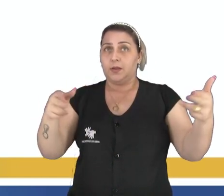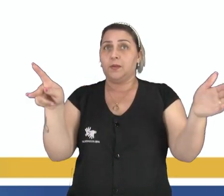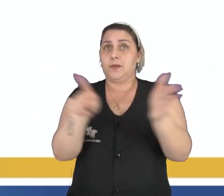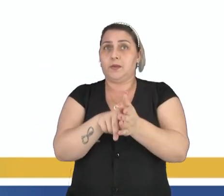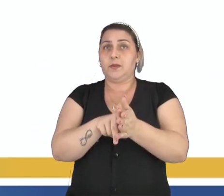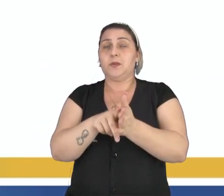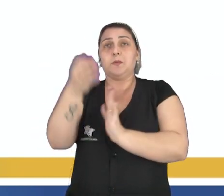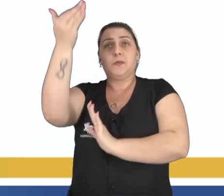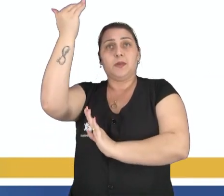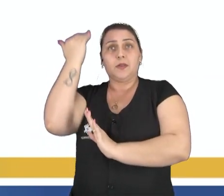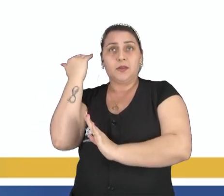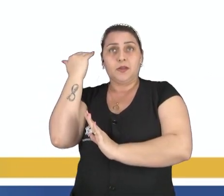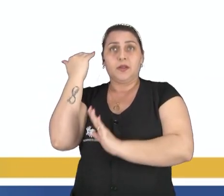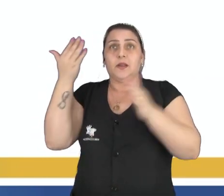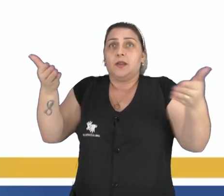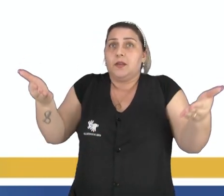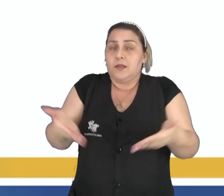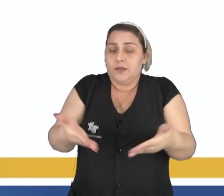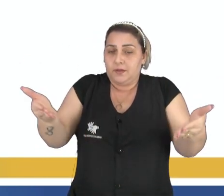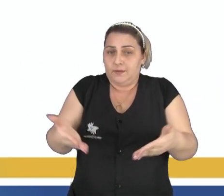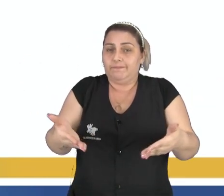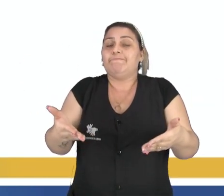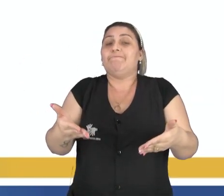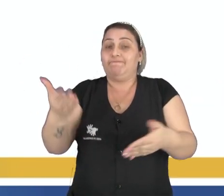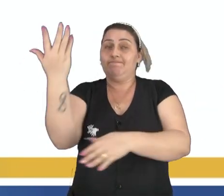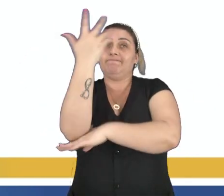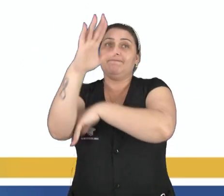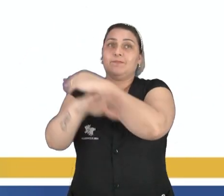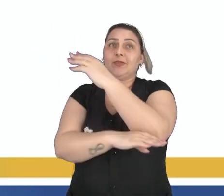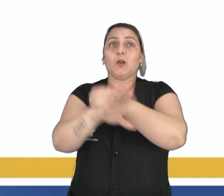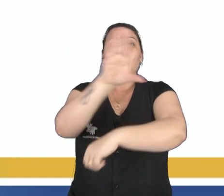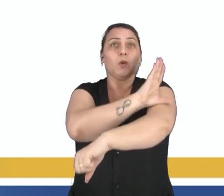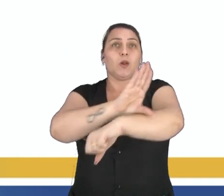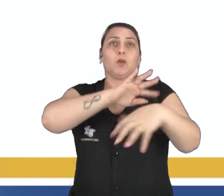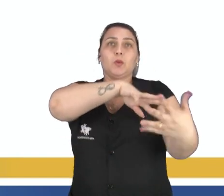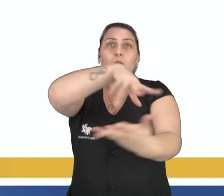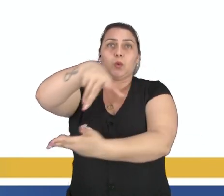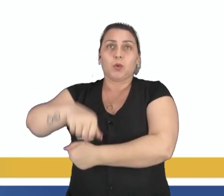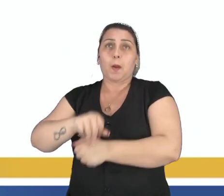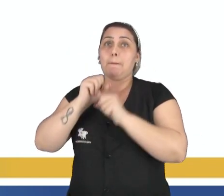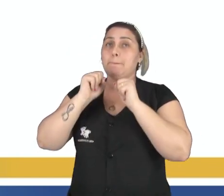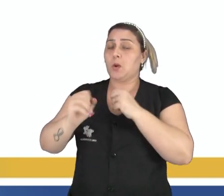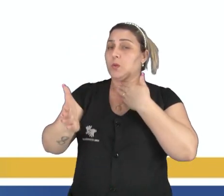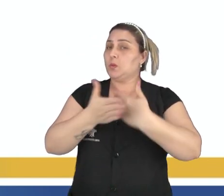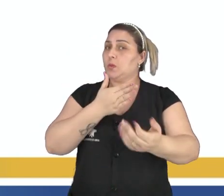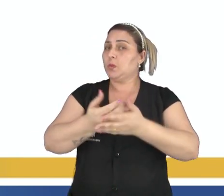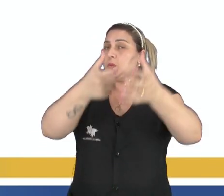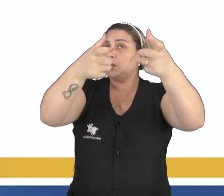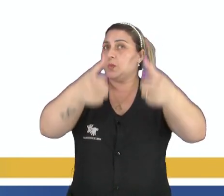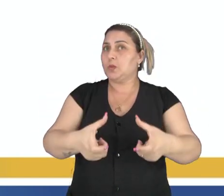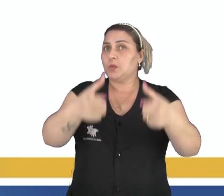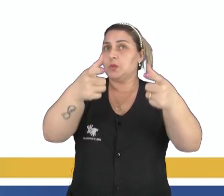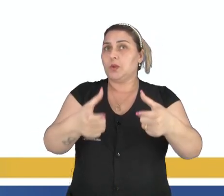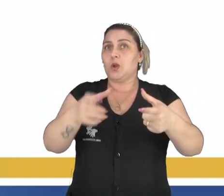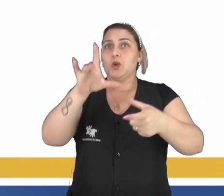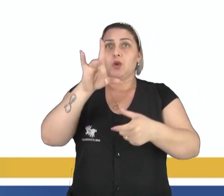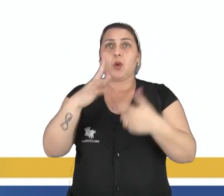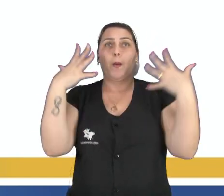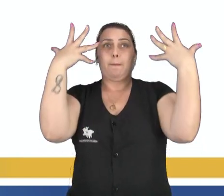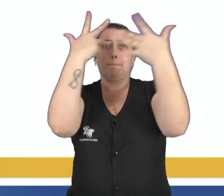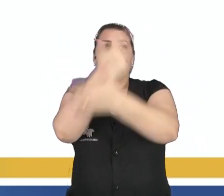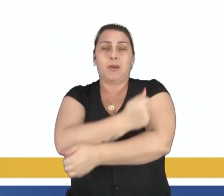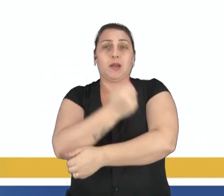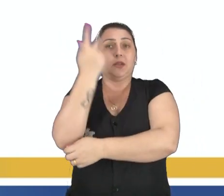do presente e do passado, é dotada de aspectos naturais e culturais do mundo. Pode ser de qualquer lugar e não apenas